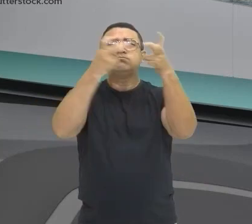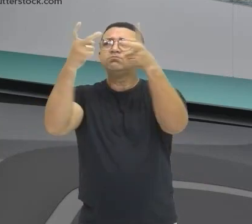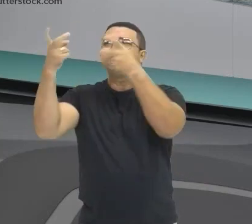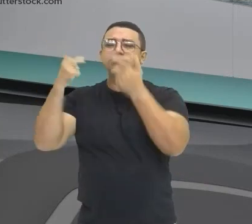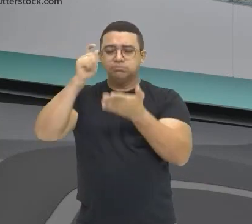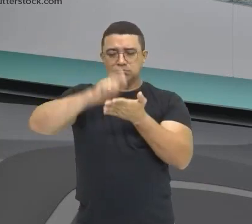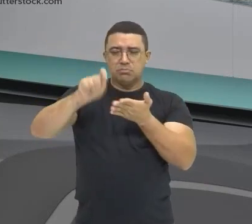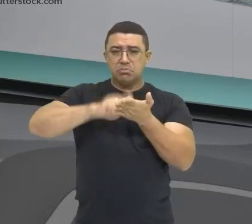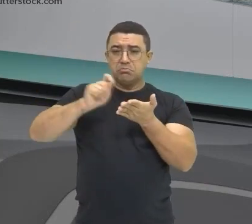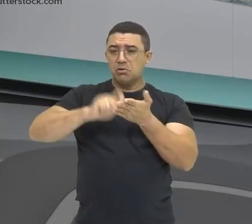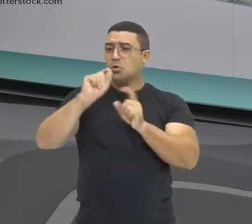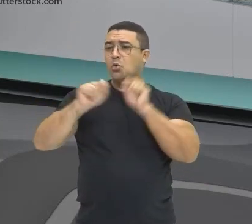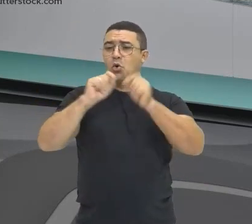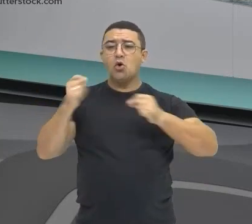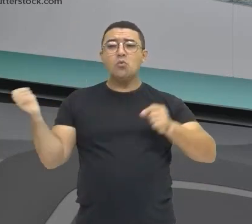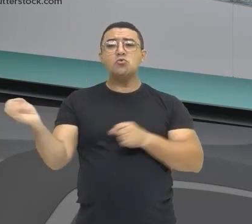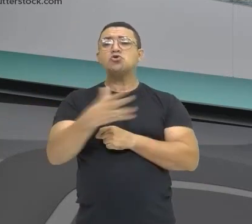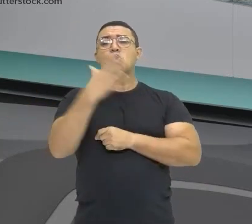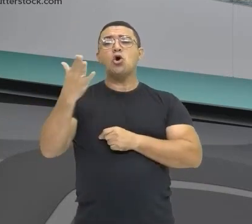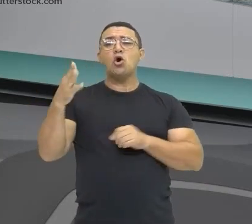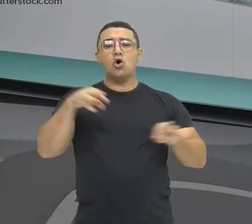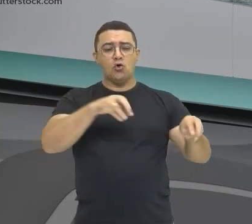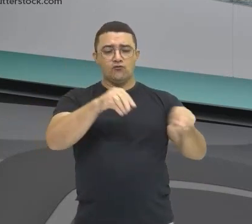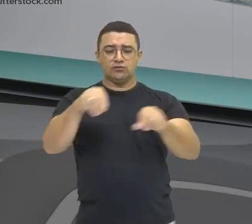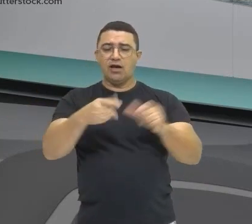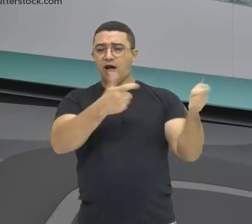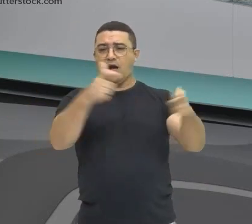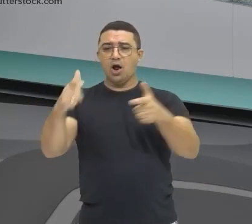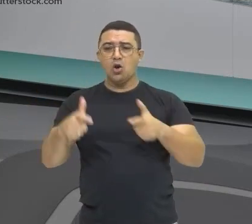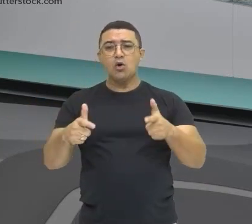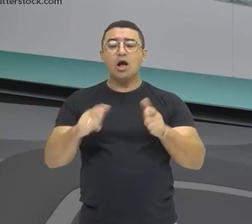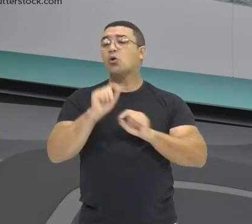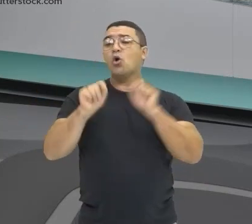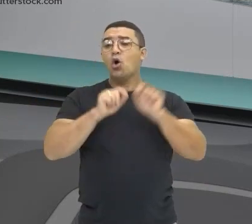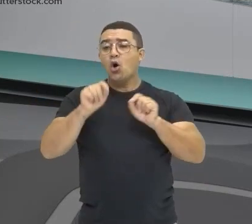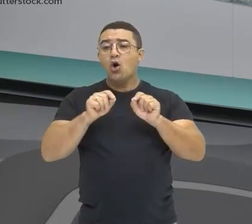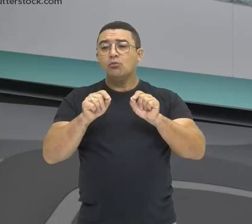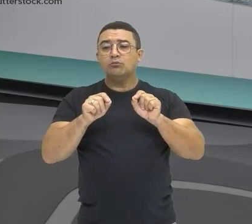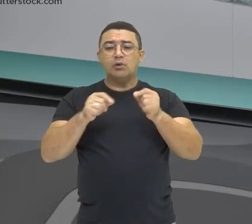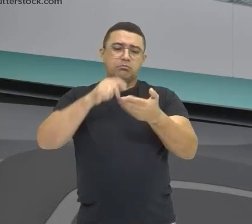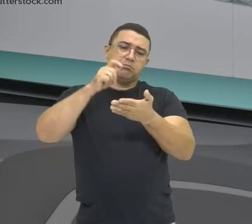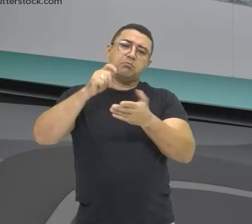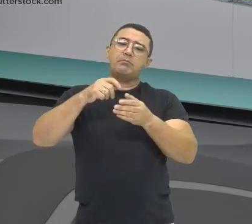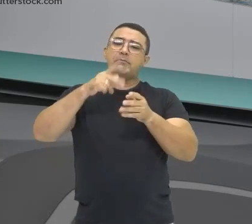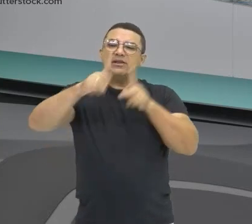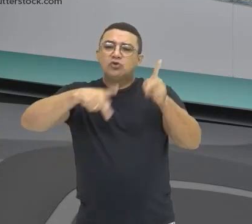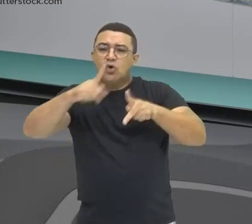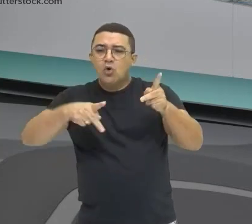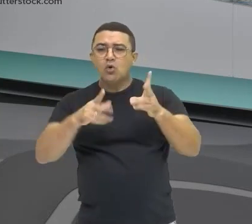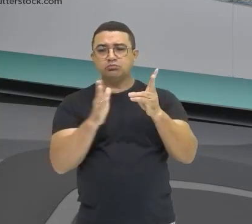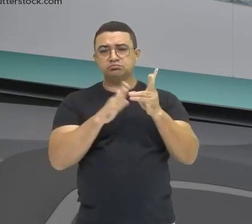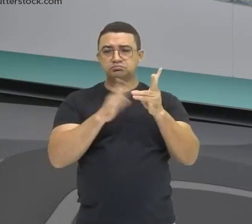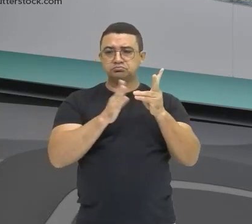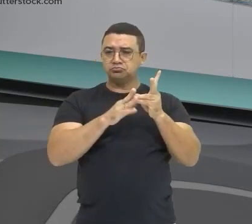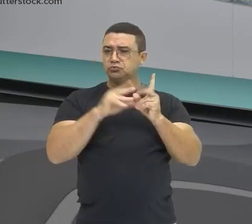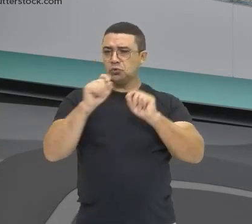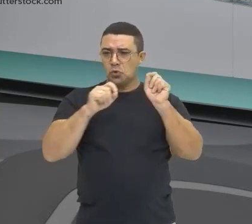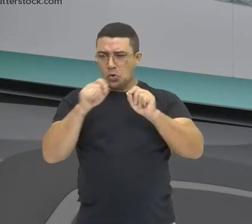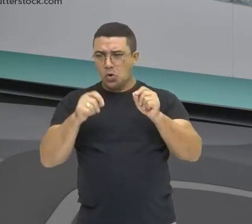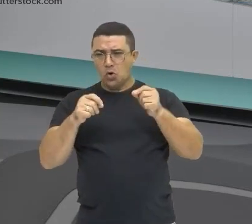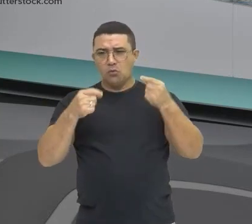como era o novo território, a nova terra descoberta, como era o povo nativo, né? Como é que eles